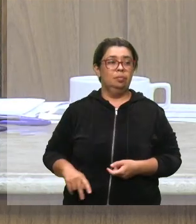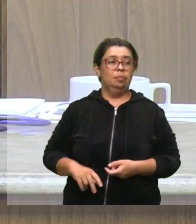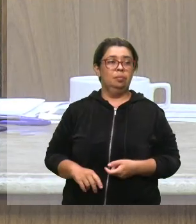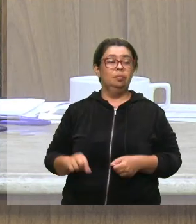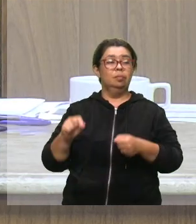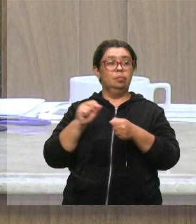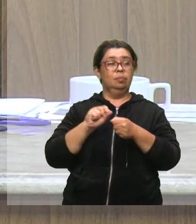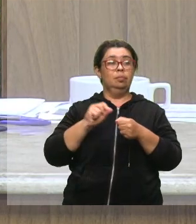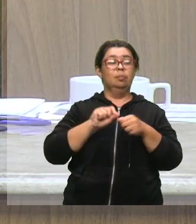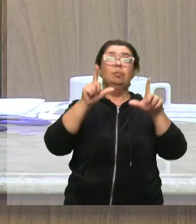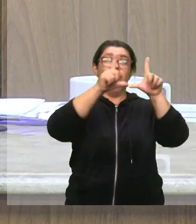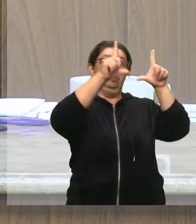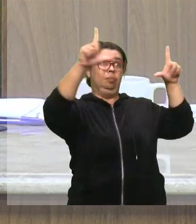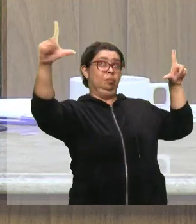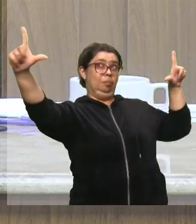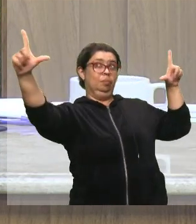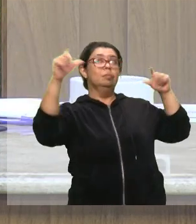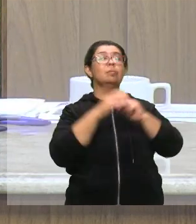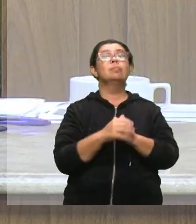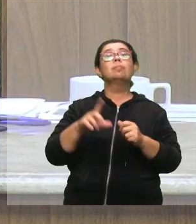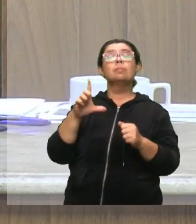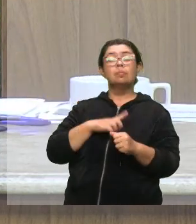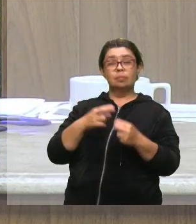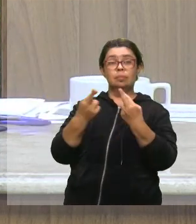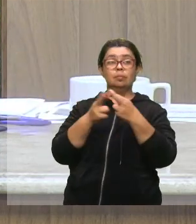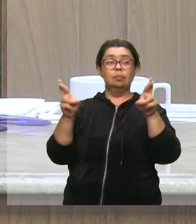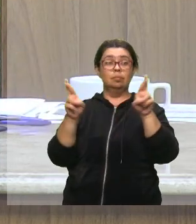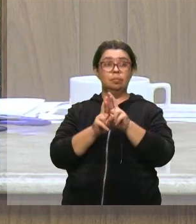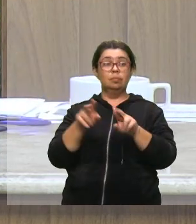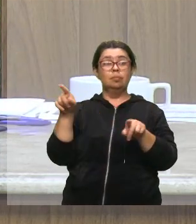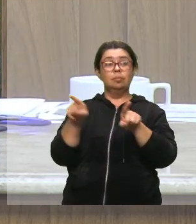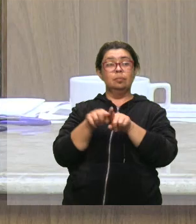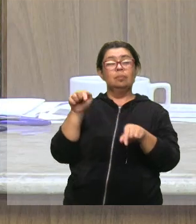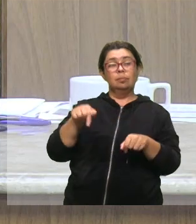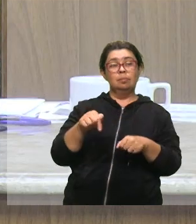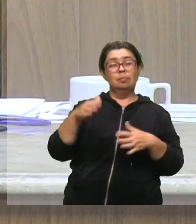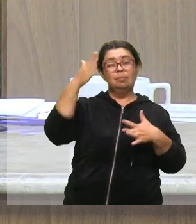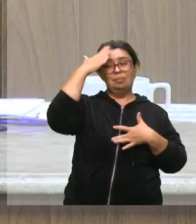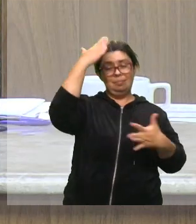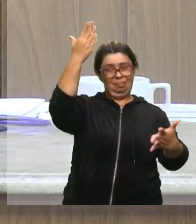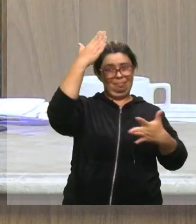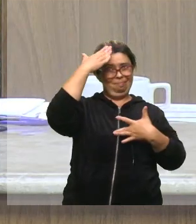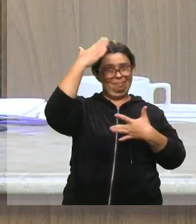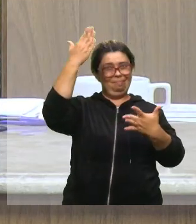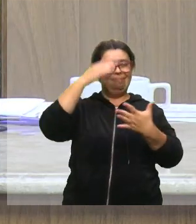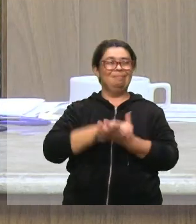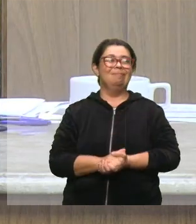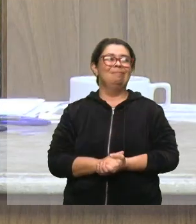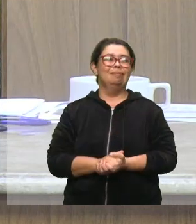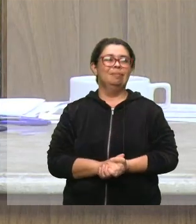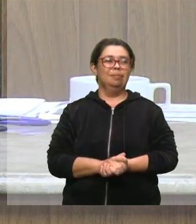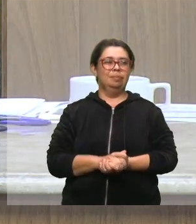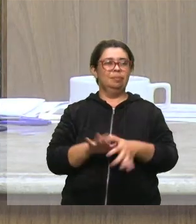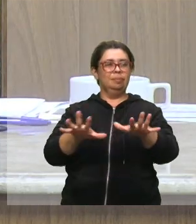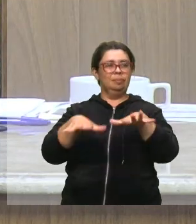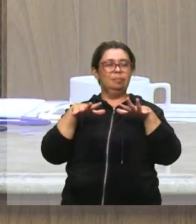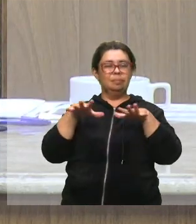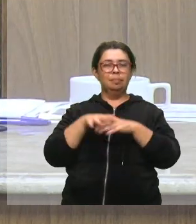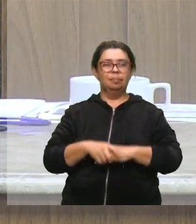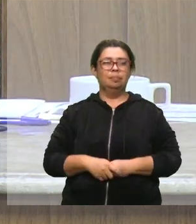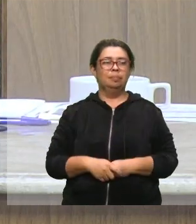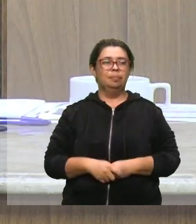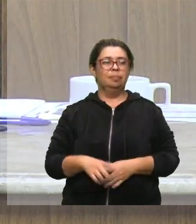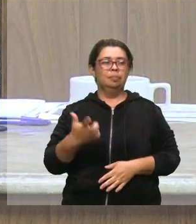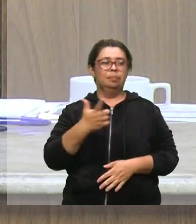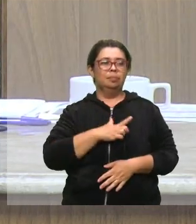outdoors, justamente para a gente poder ter uma audiência como a gente está tendo hoje, então fico muito grato de ver esse plenário hoje cheio. Então, não